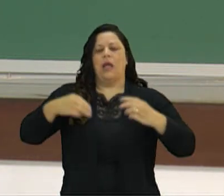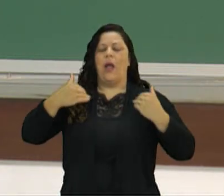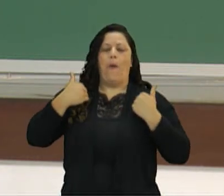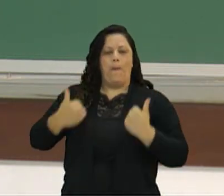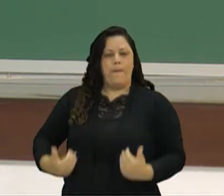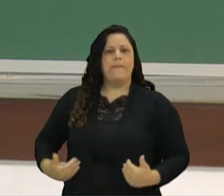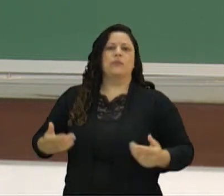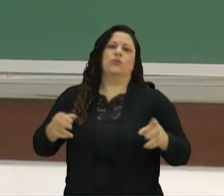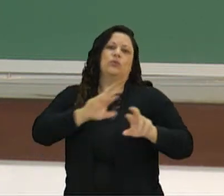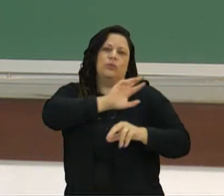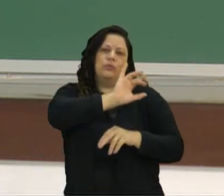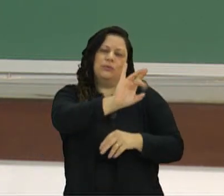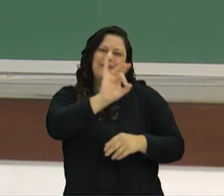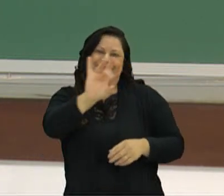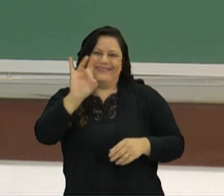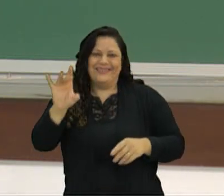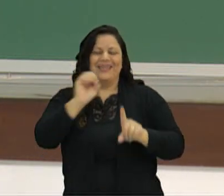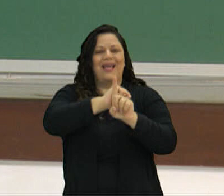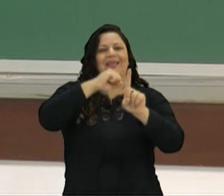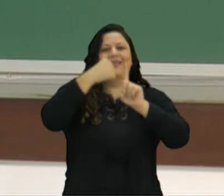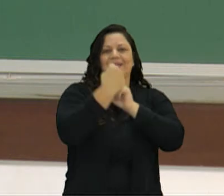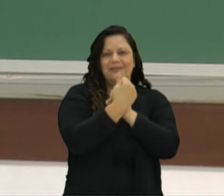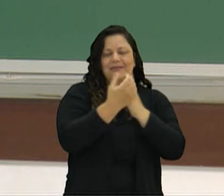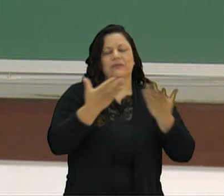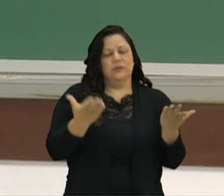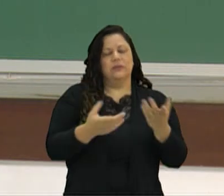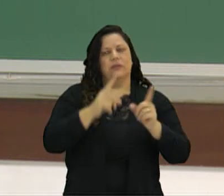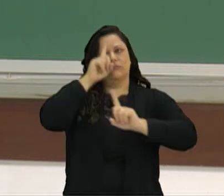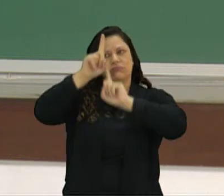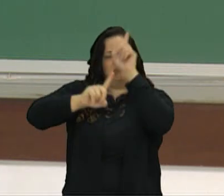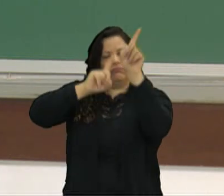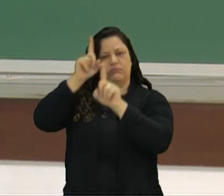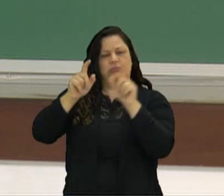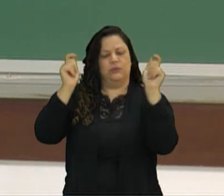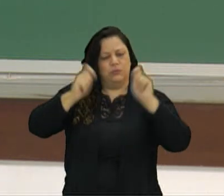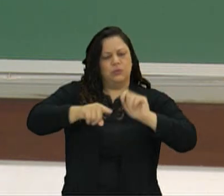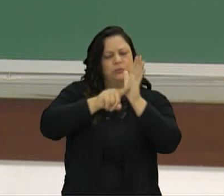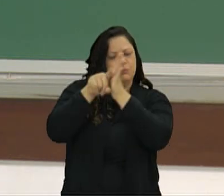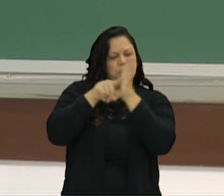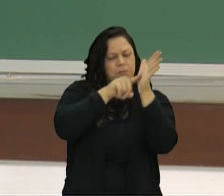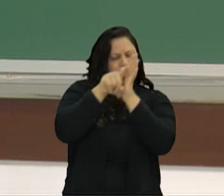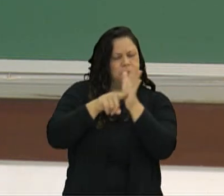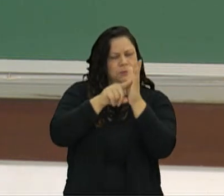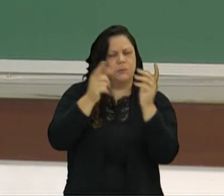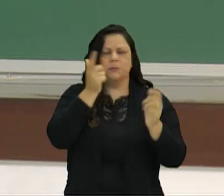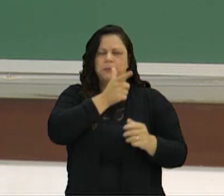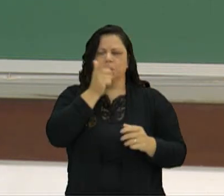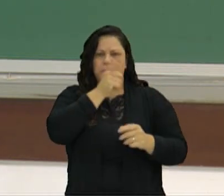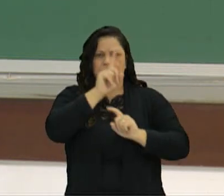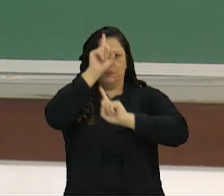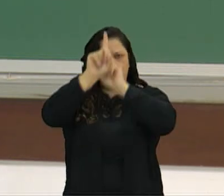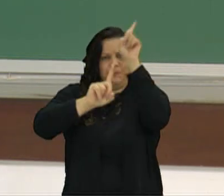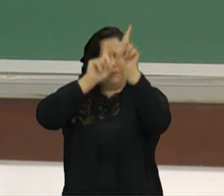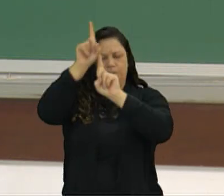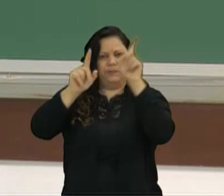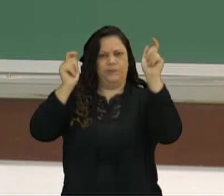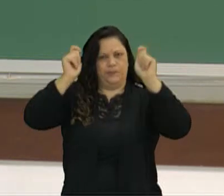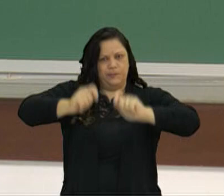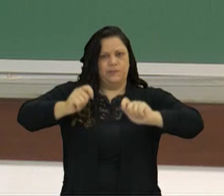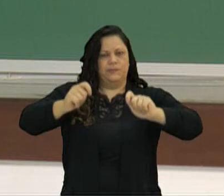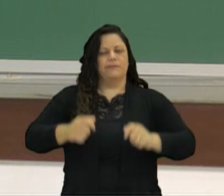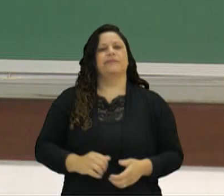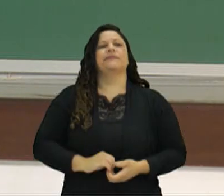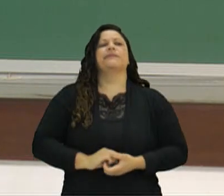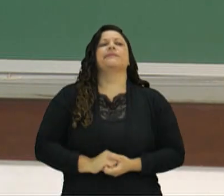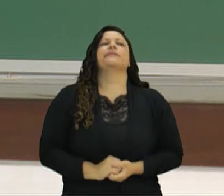moral, né, de cada sociedade, ou seja, com um critério científico é que a gente consegue criar leis chamadas leis